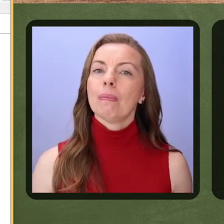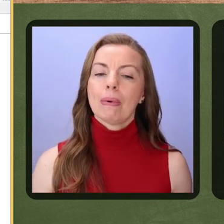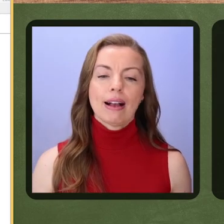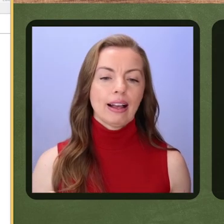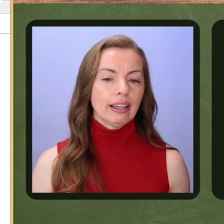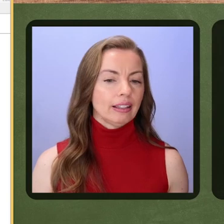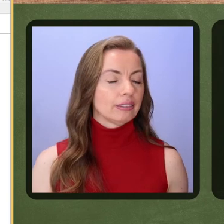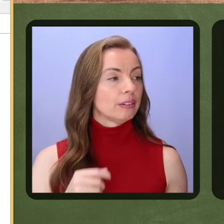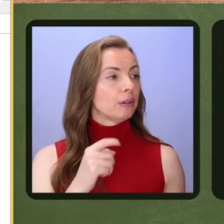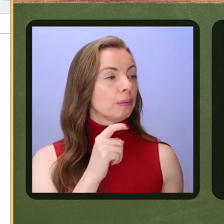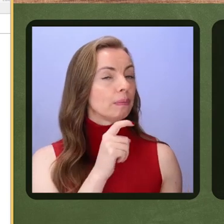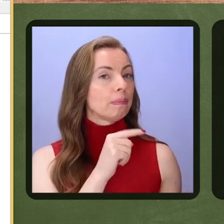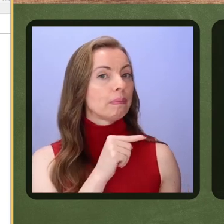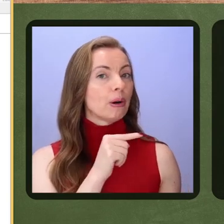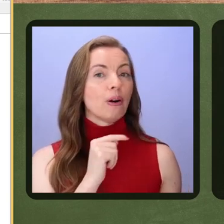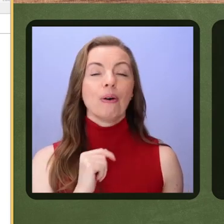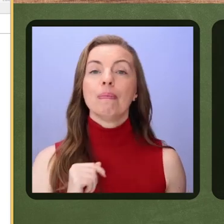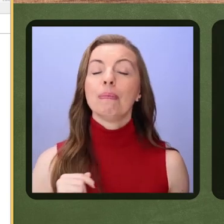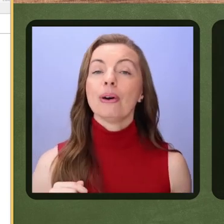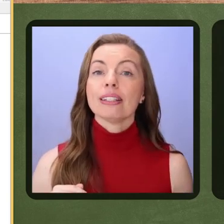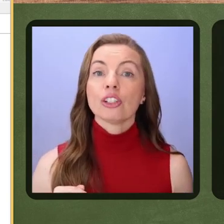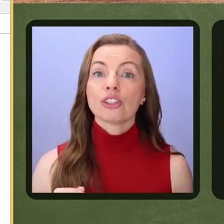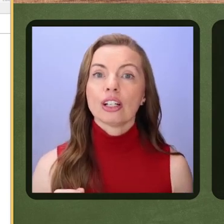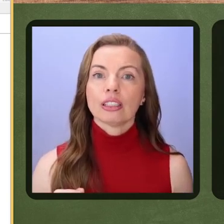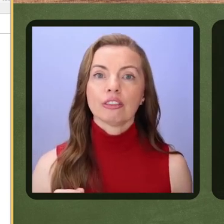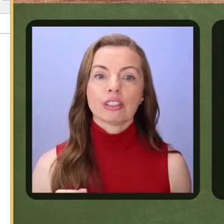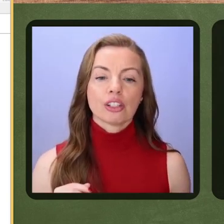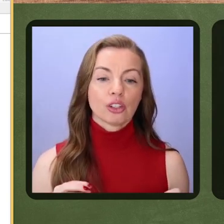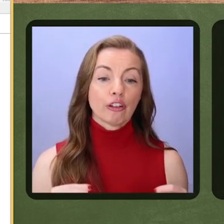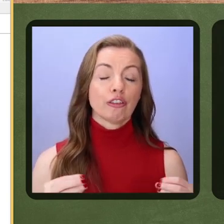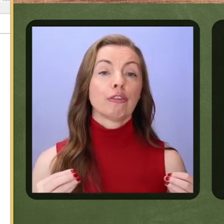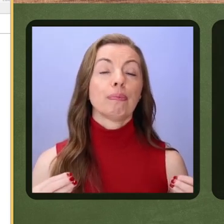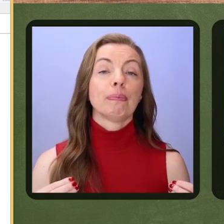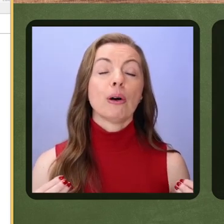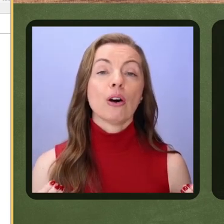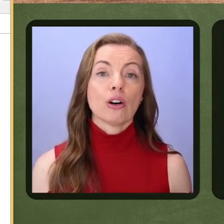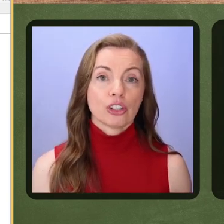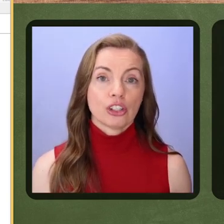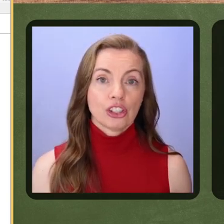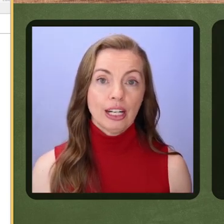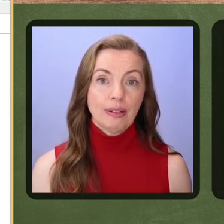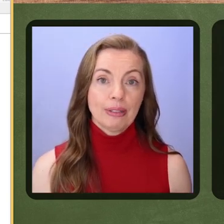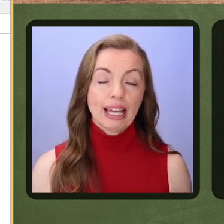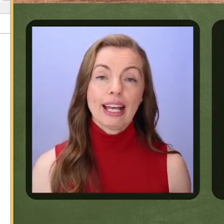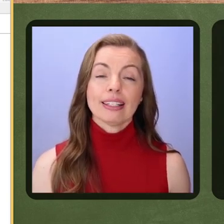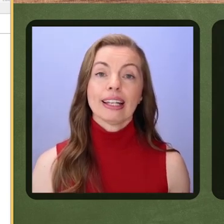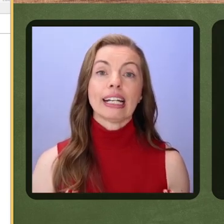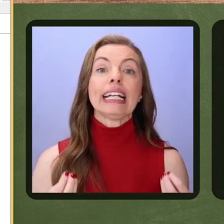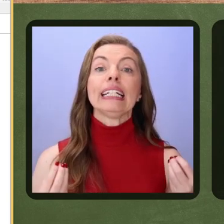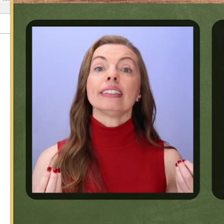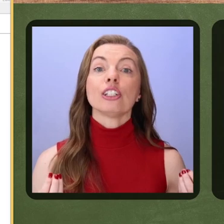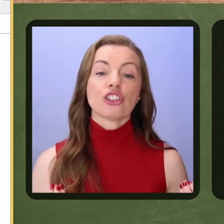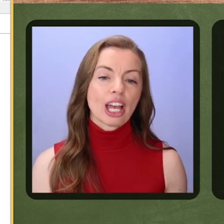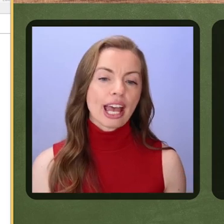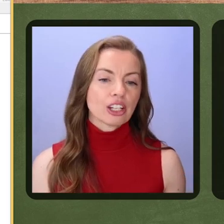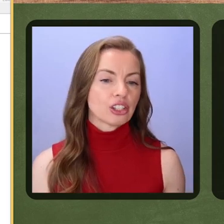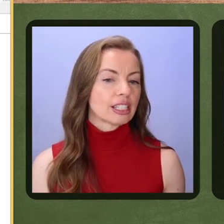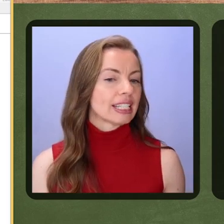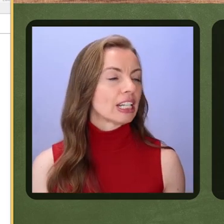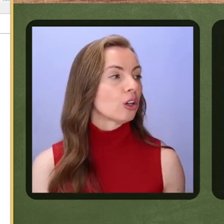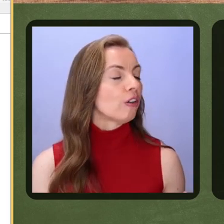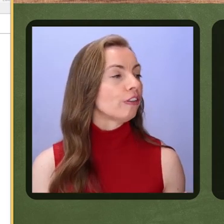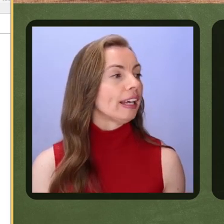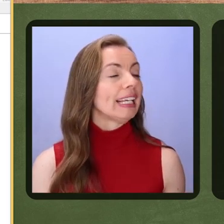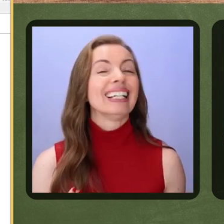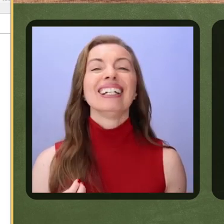pô, pai. Pô is the shortened version of poxa. Yes, they are